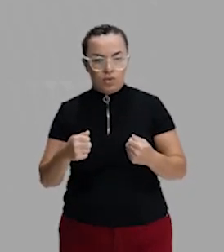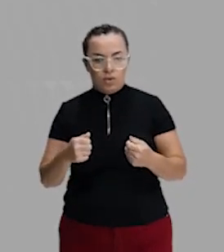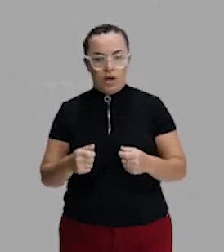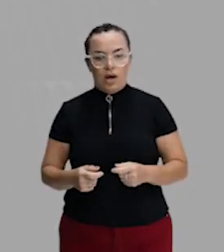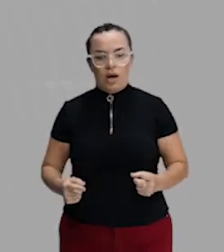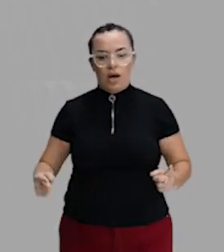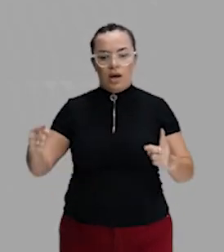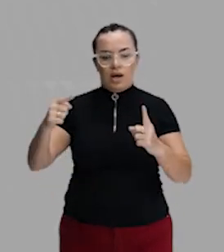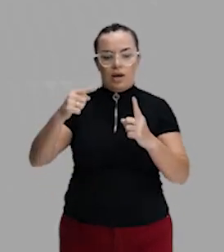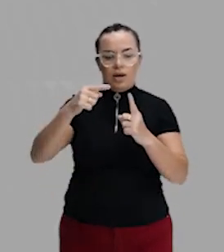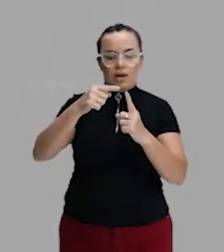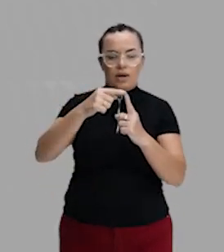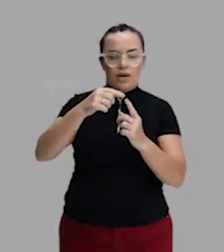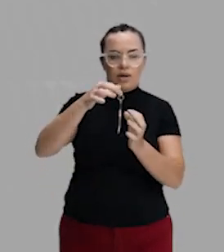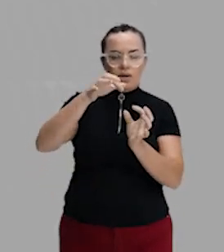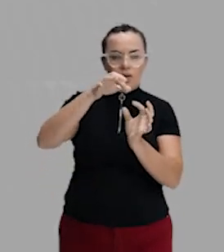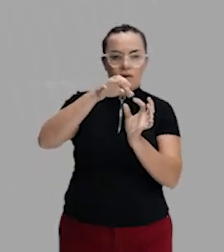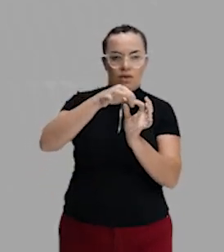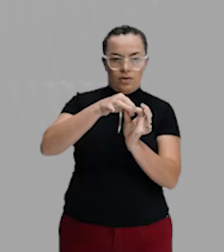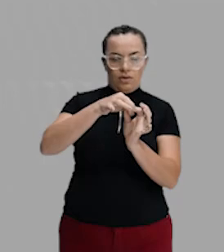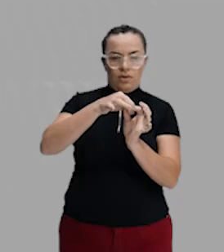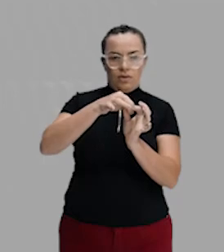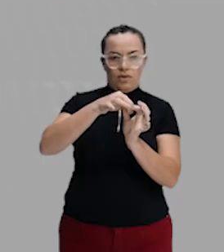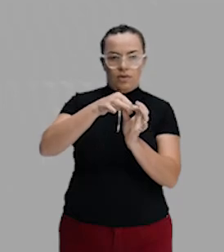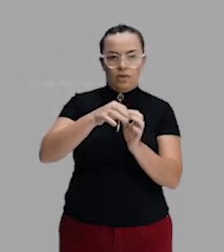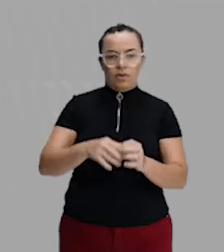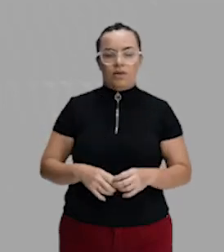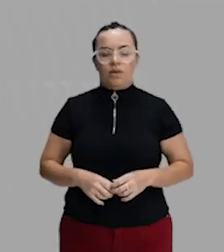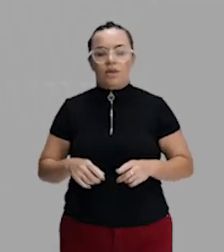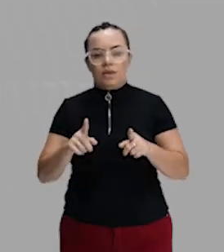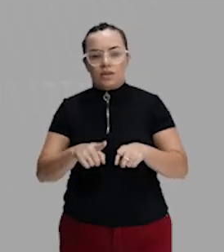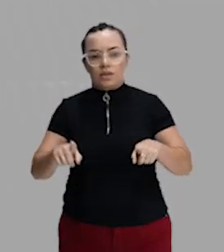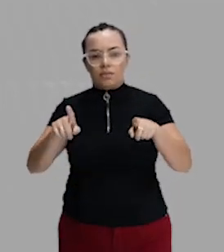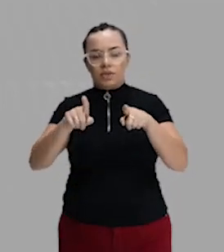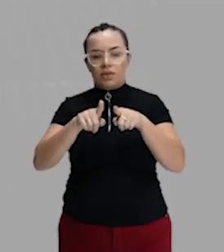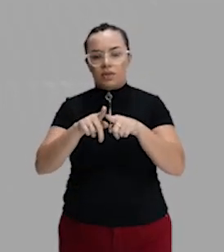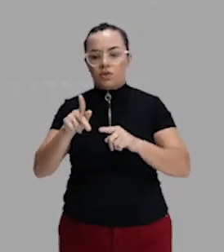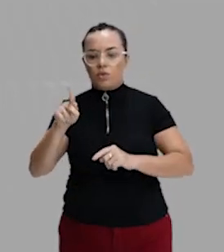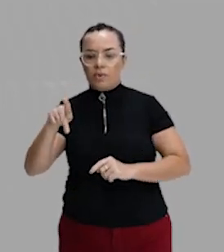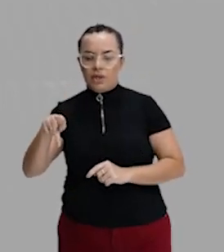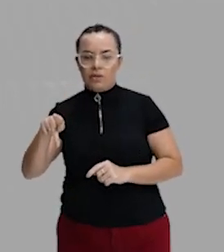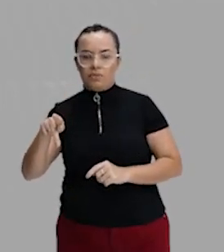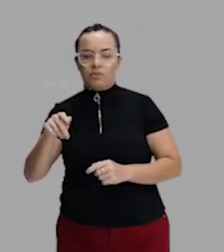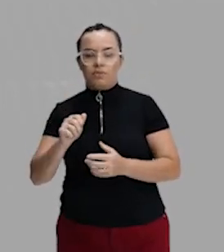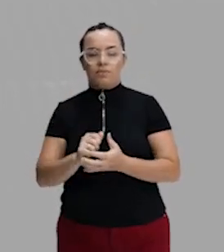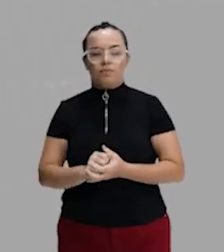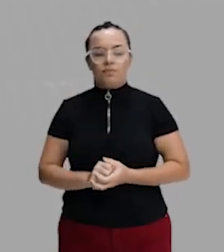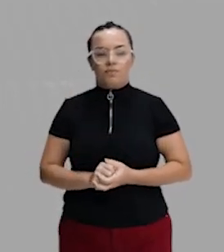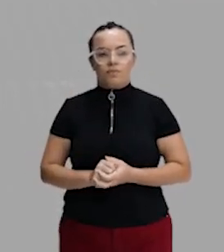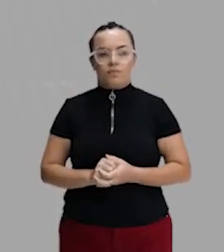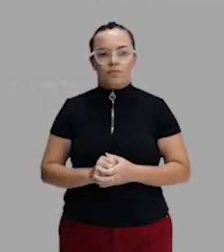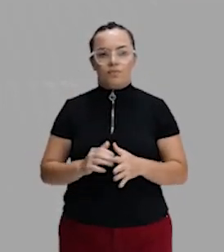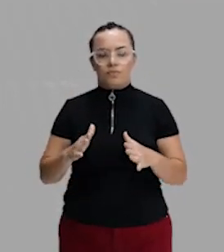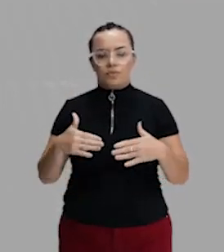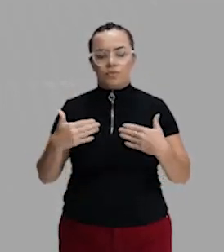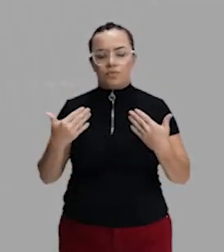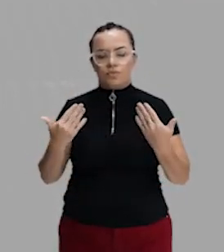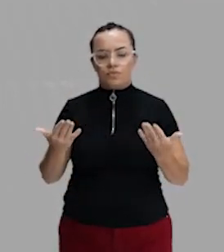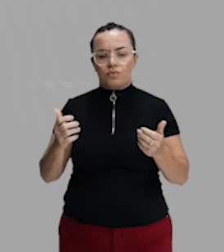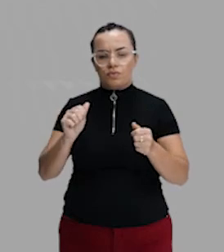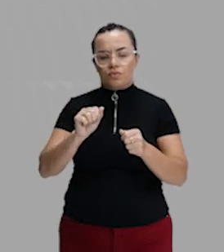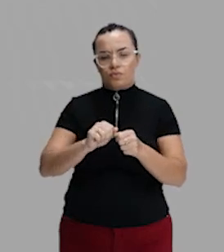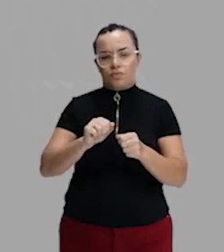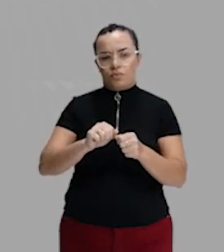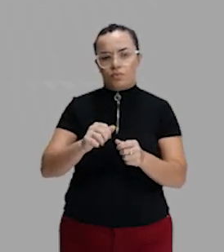vértice e preciso do parâmetro. Tá? Quais são as coordenadas do vértice e o parâmetro? Professor, mas aí como é que eu vou fazer